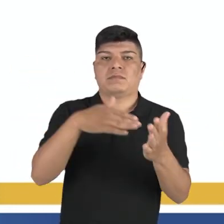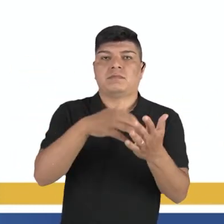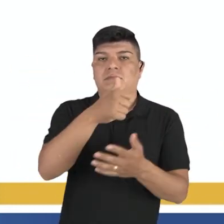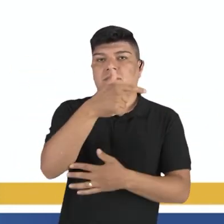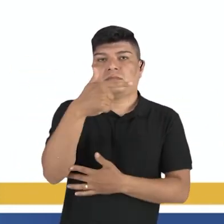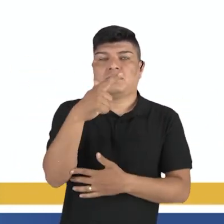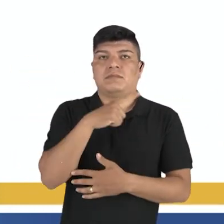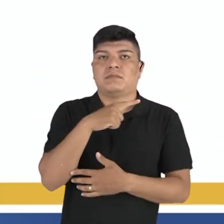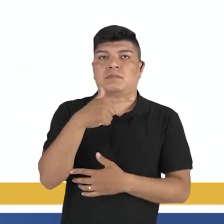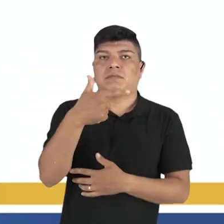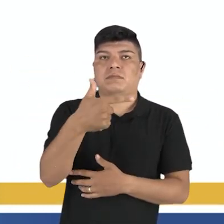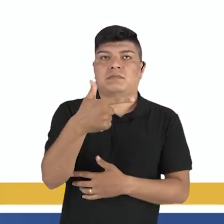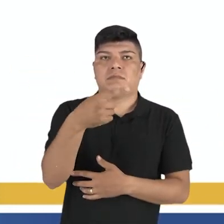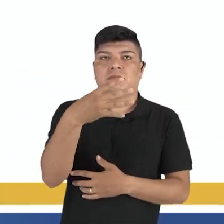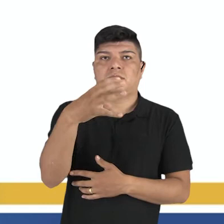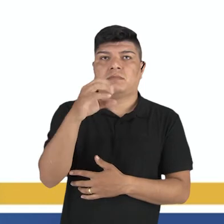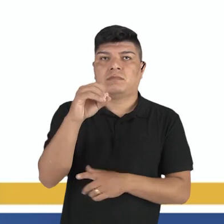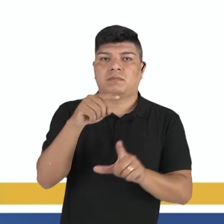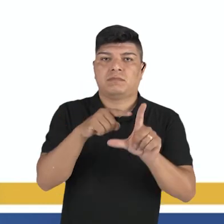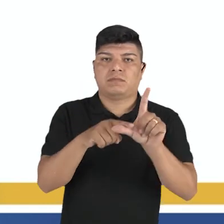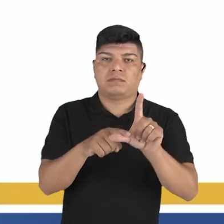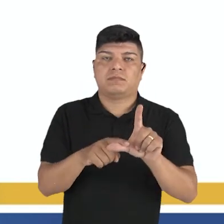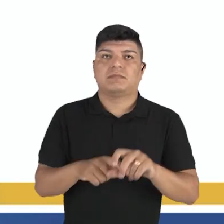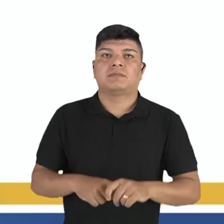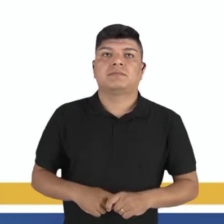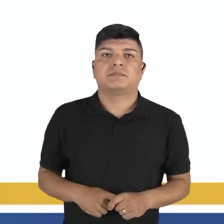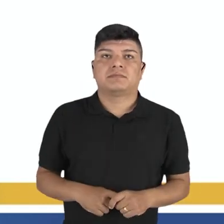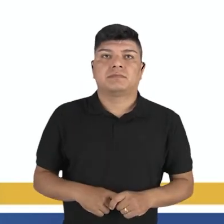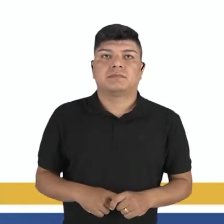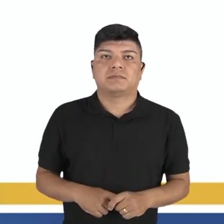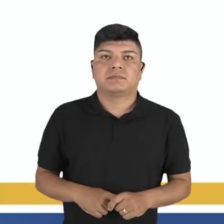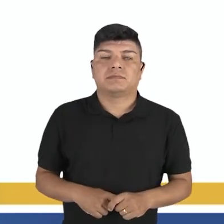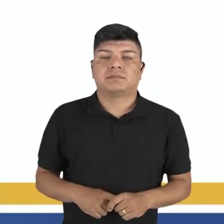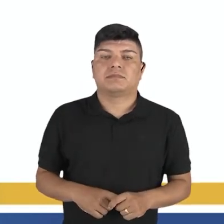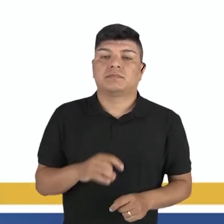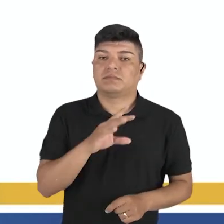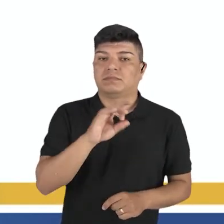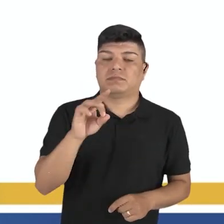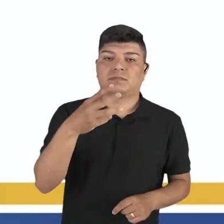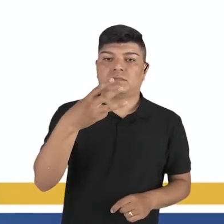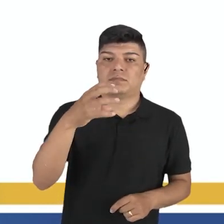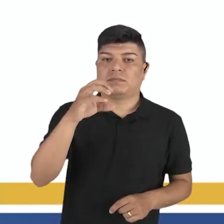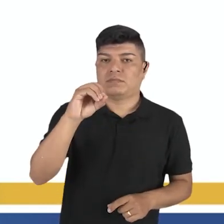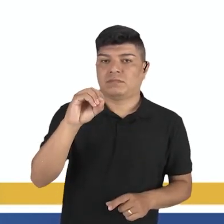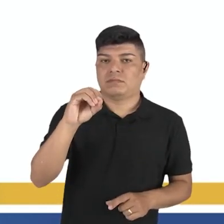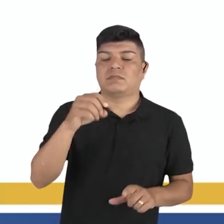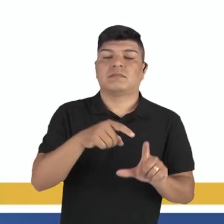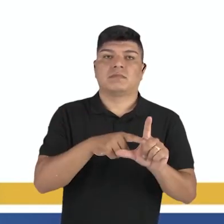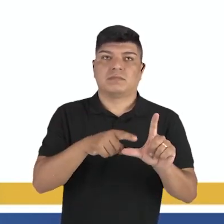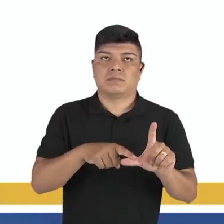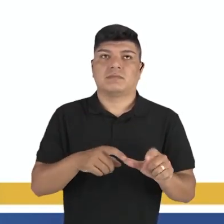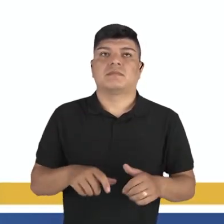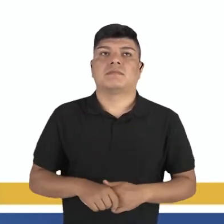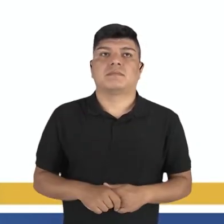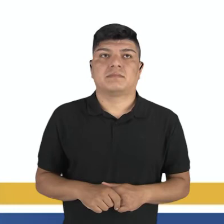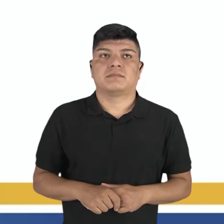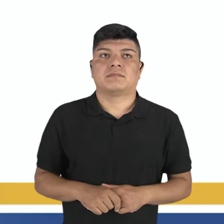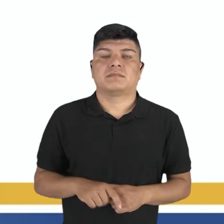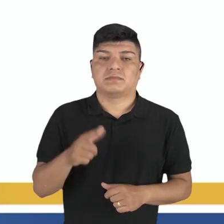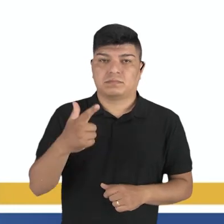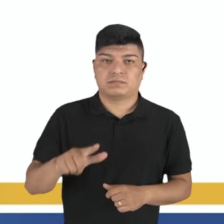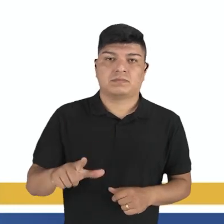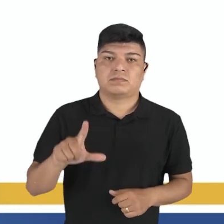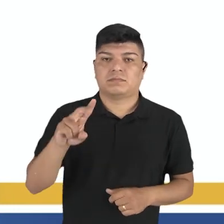12, eu tenho 240 graus. Porque cada parte tem 30 graus. Mais